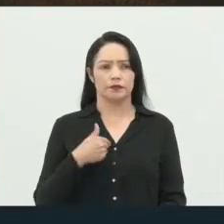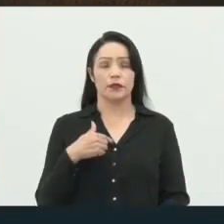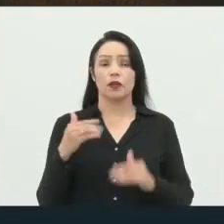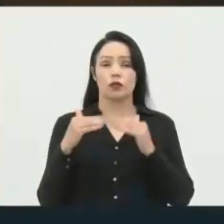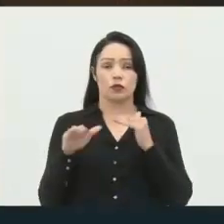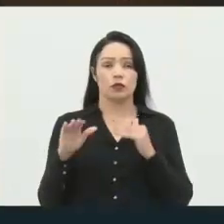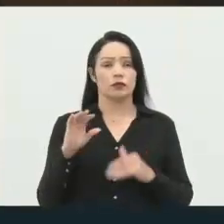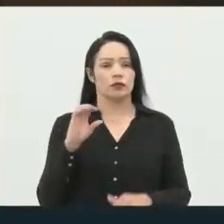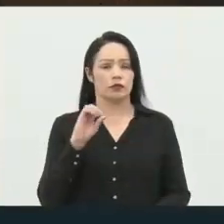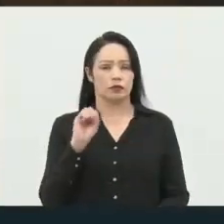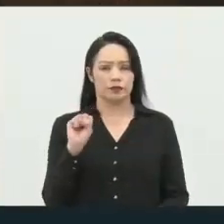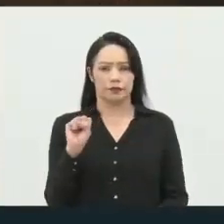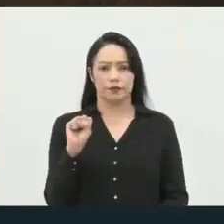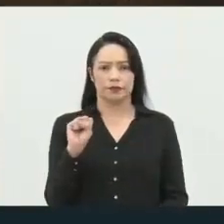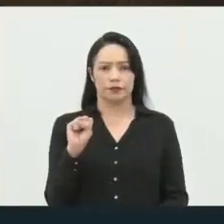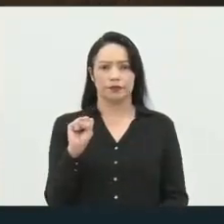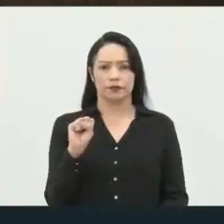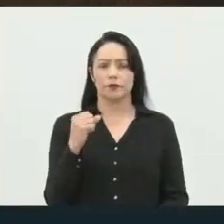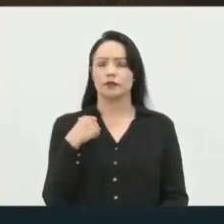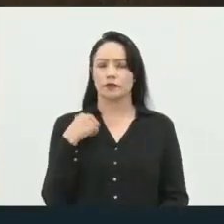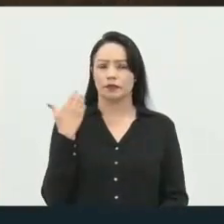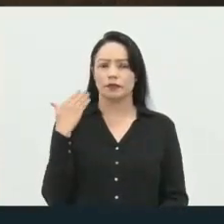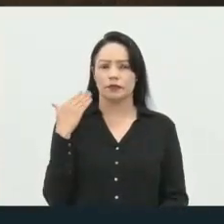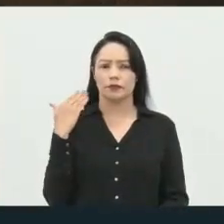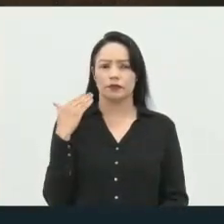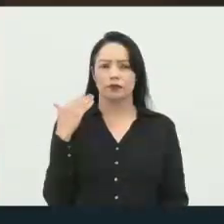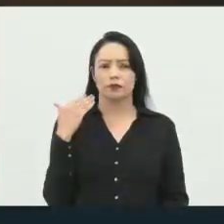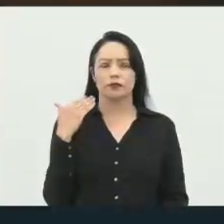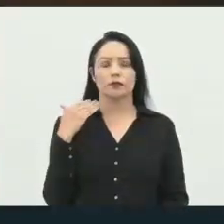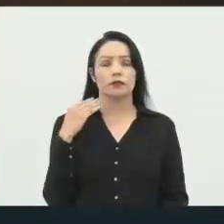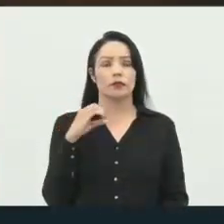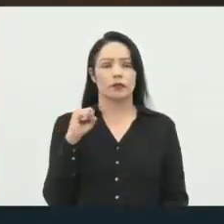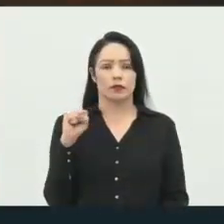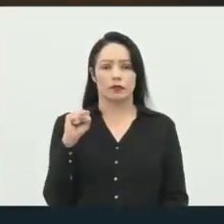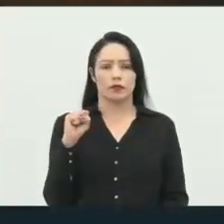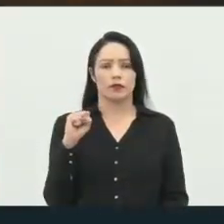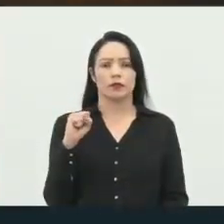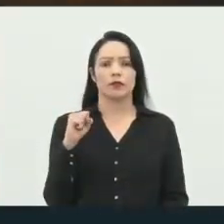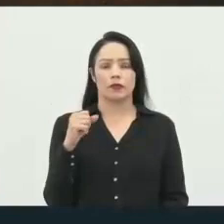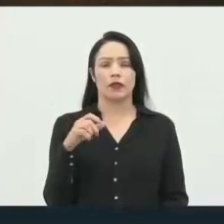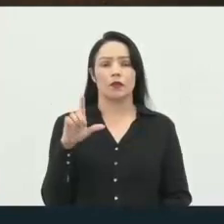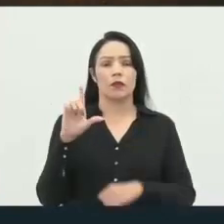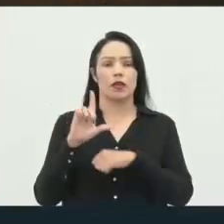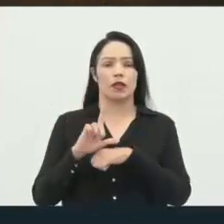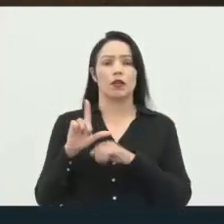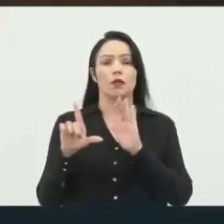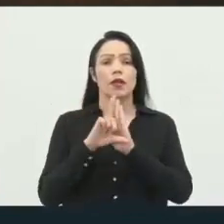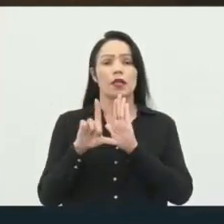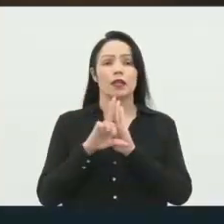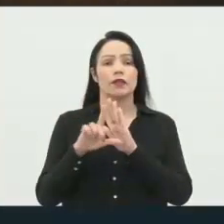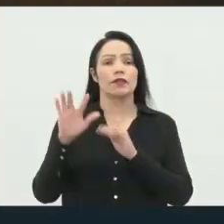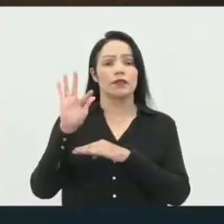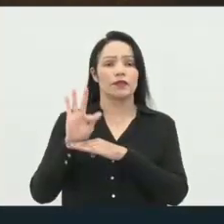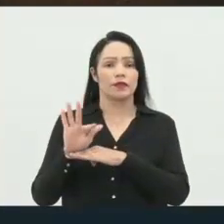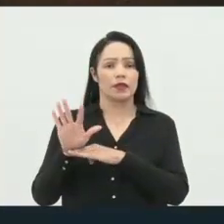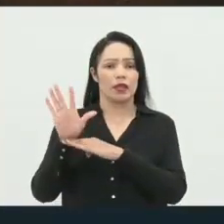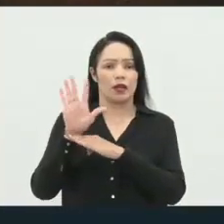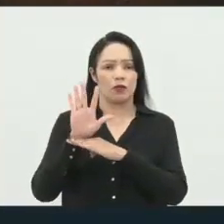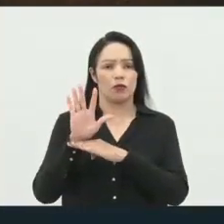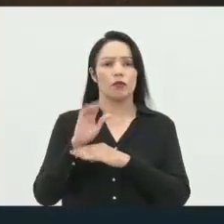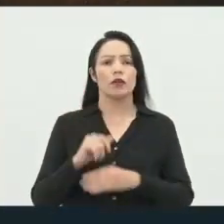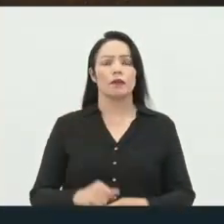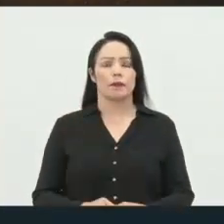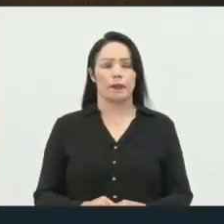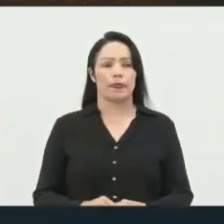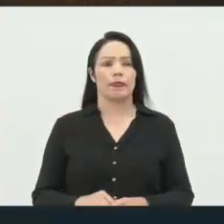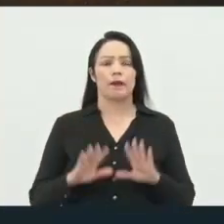zona oestes que eu entendo que as Wesley elas são garantidas por uma lei federal não é mas a convenção de de